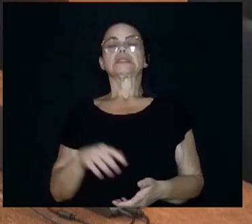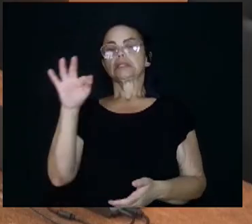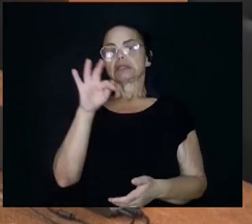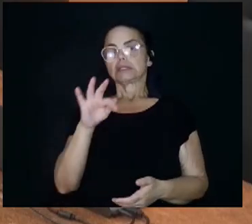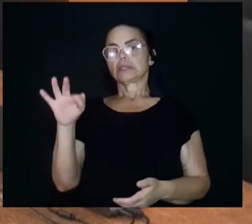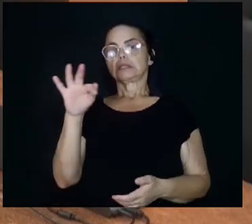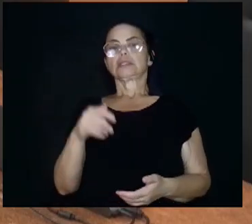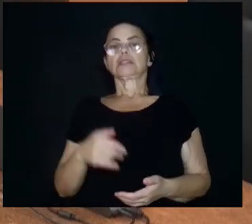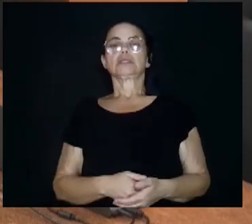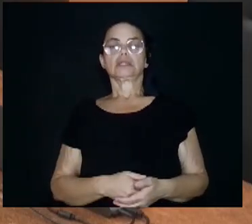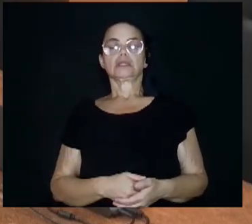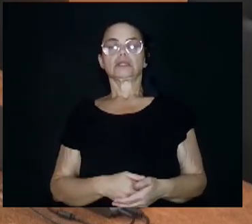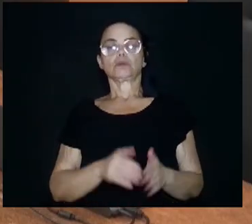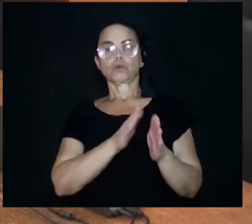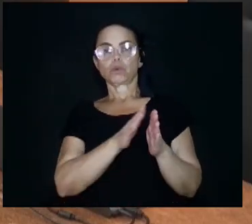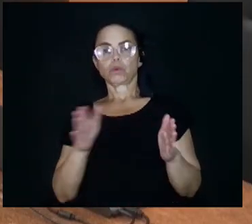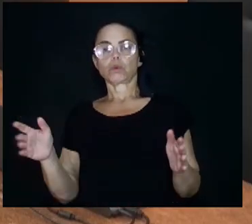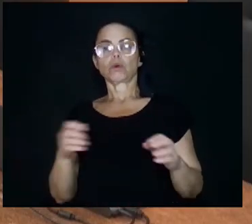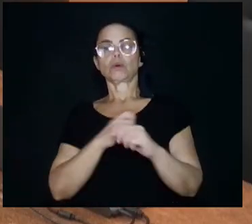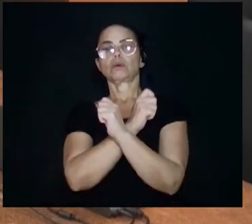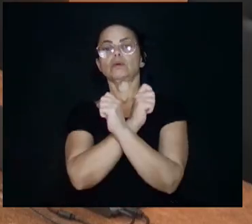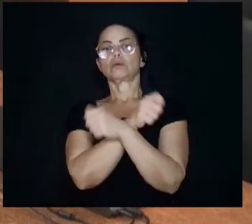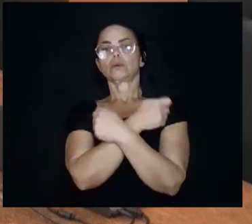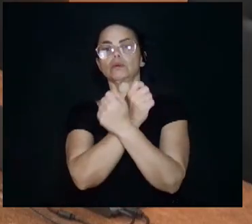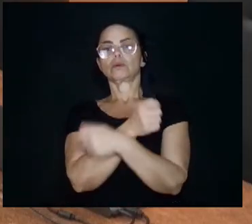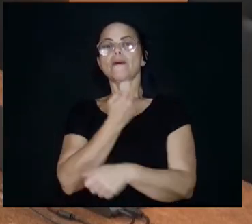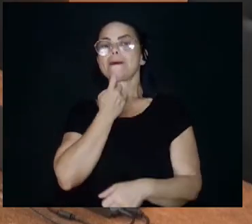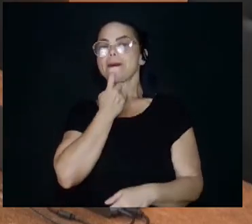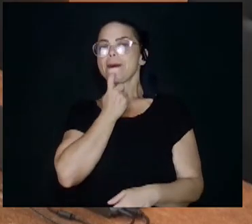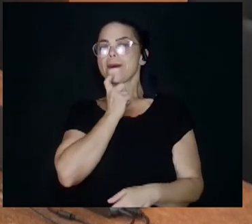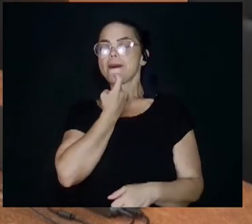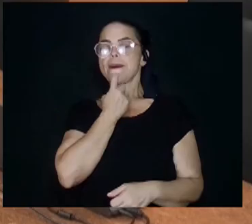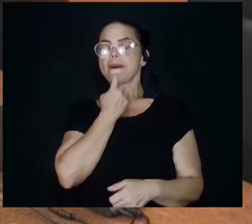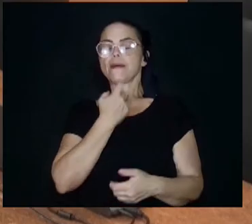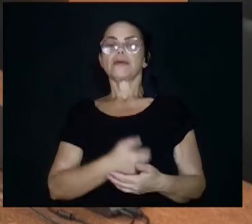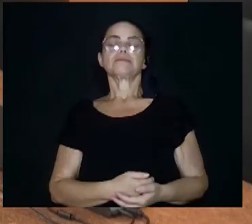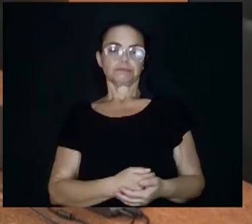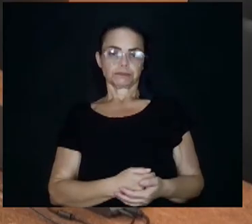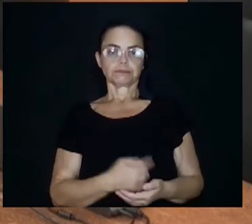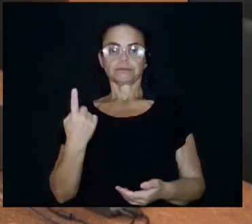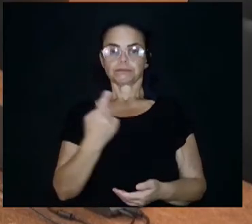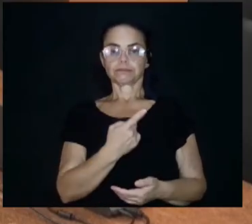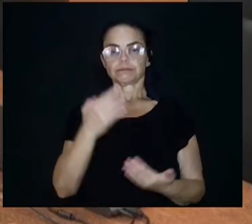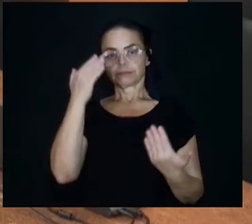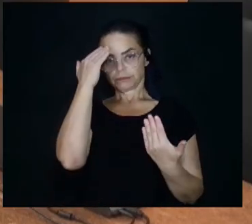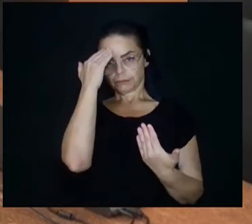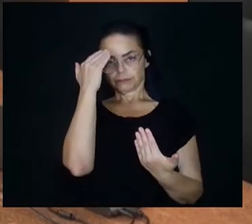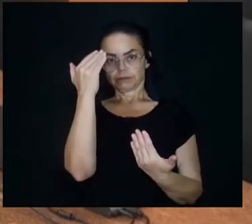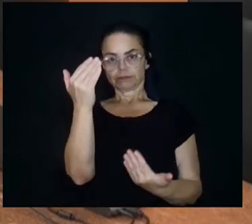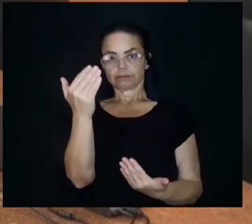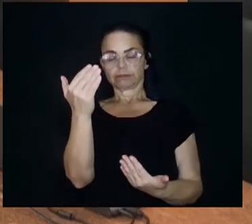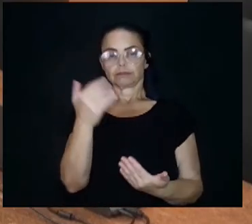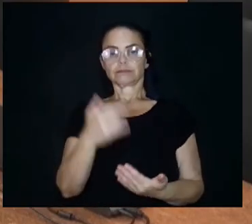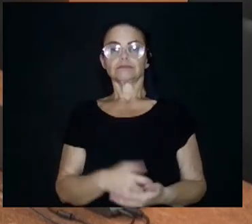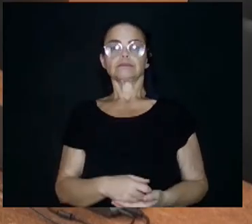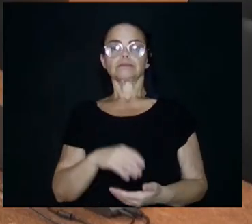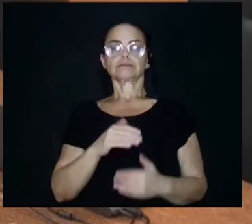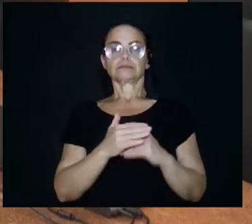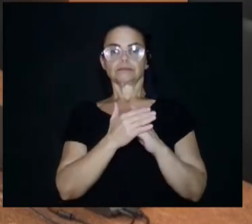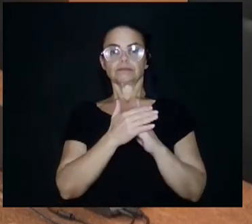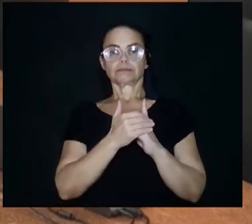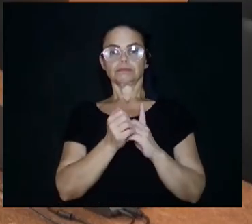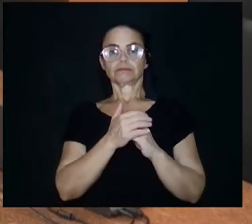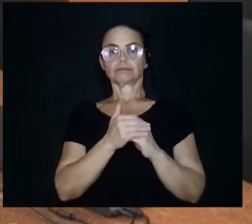da PUC Campinas, em que aqui eu deixo aqui consignado os nossos agradecimentos ao carinho que a PUC Campinas sempre